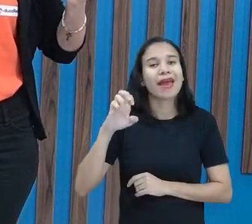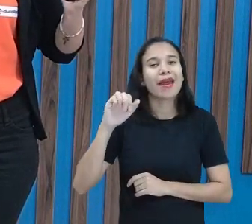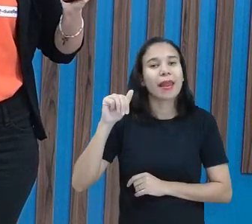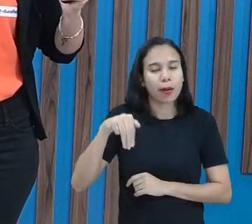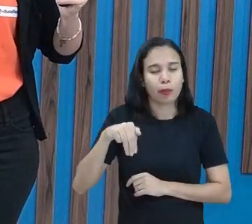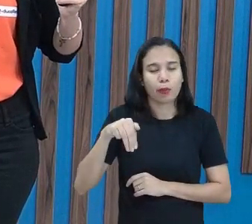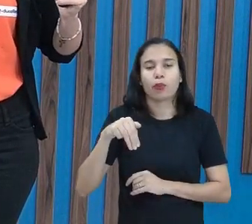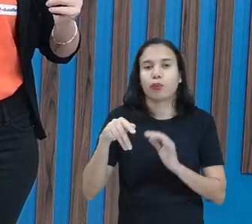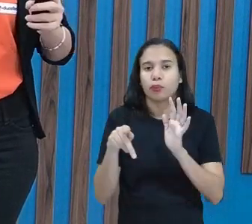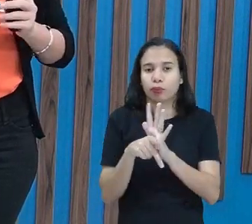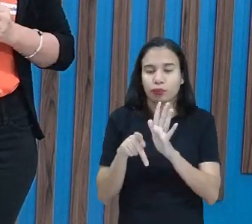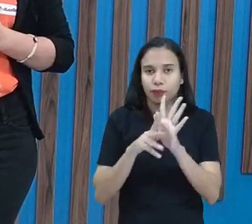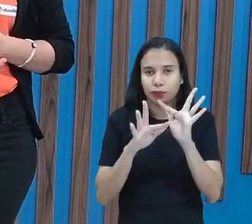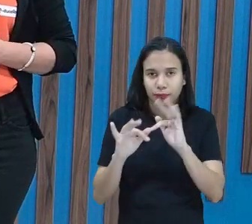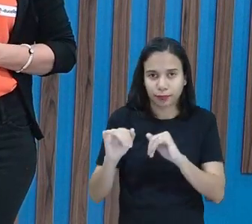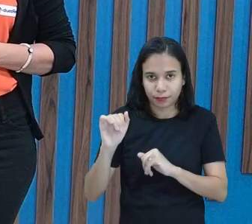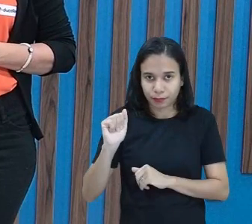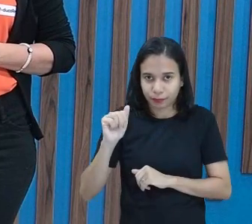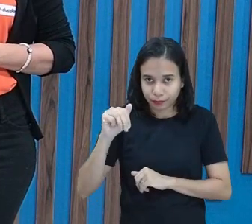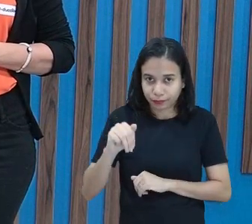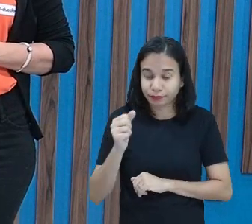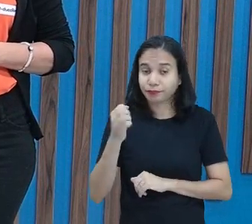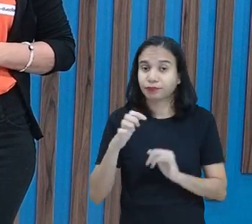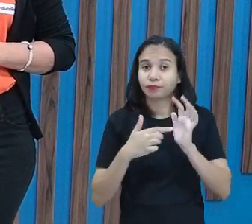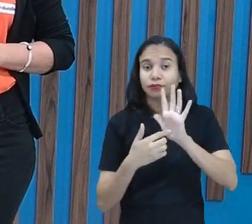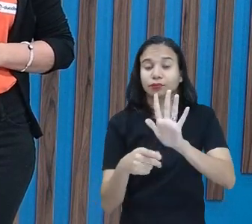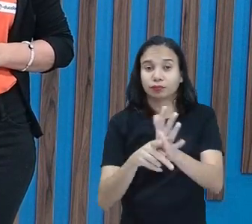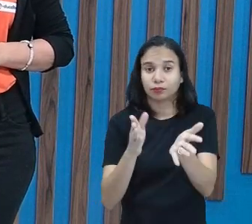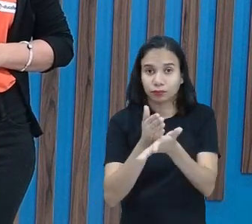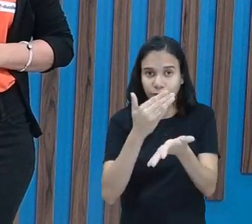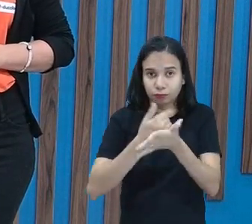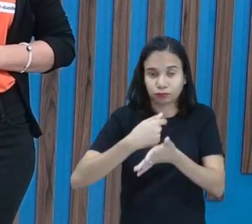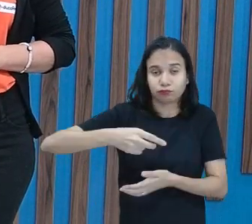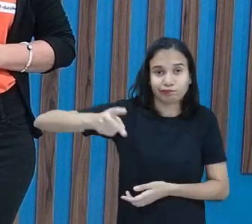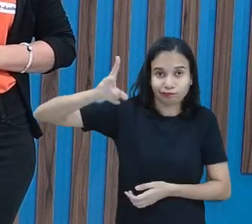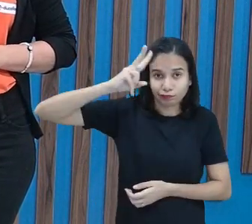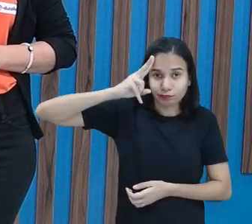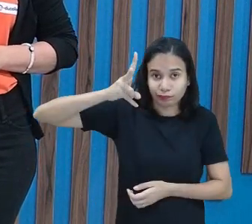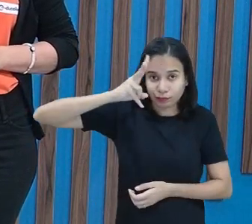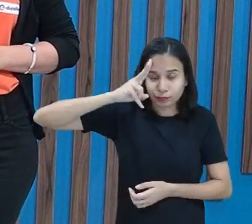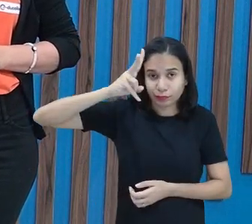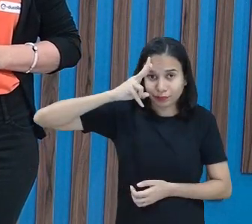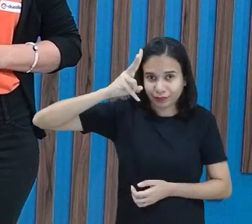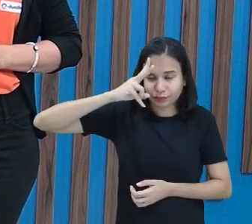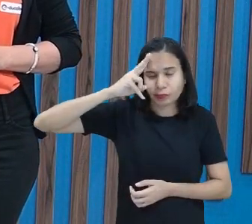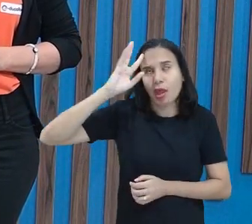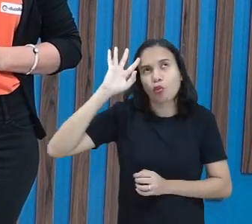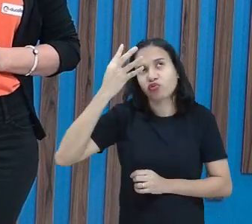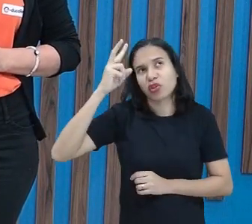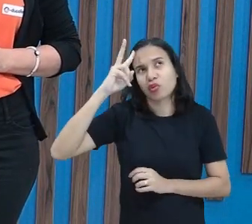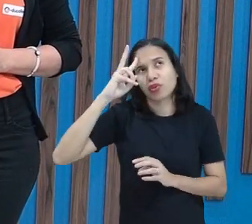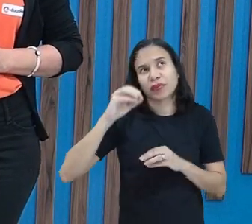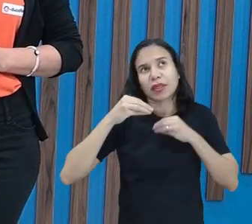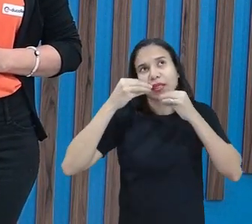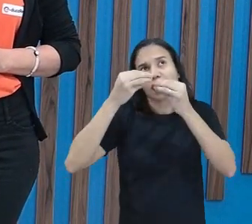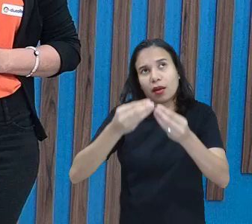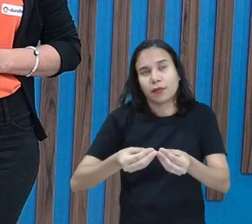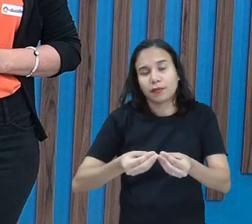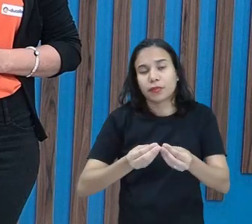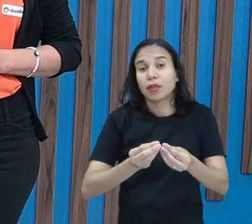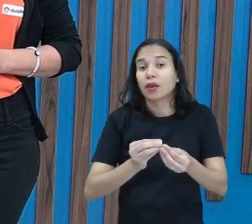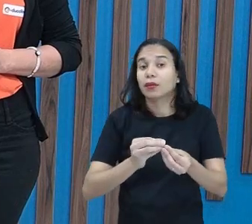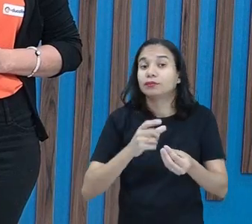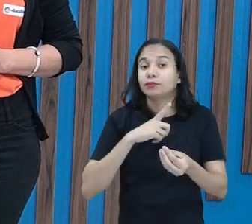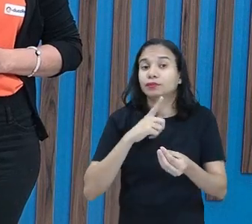com AM. Se eu trouxer esse bolo segunda-feira ainda, eles comeram o